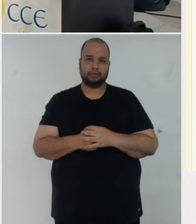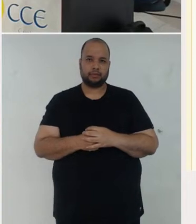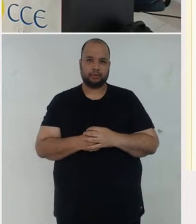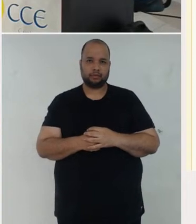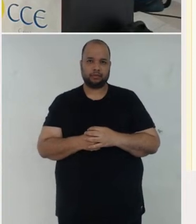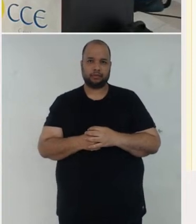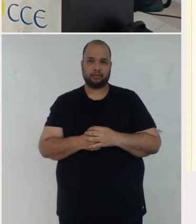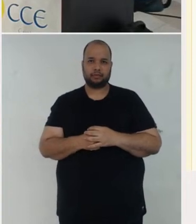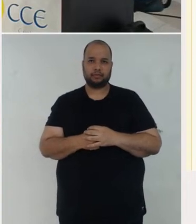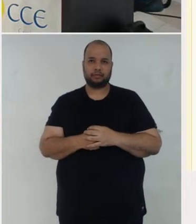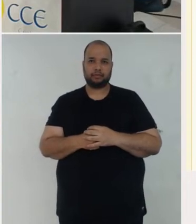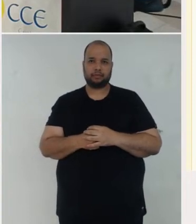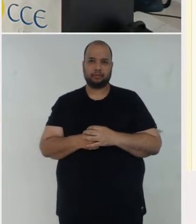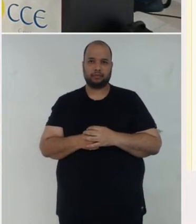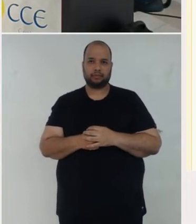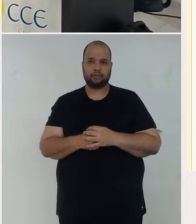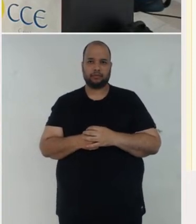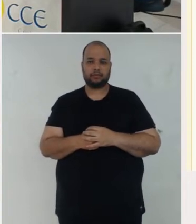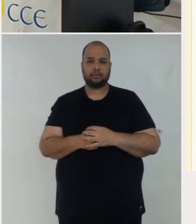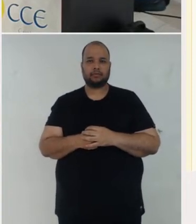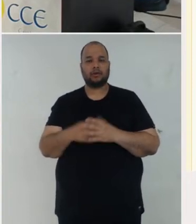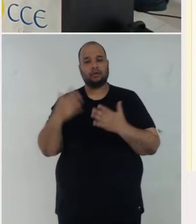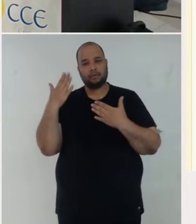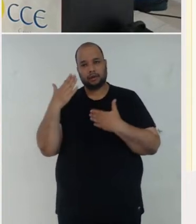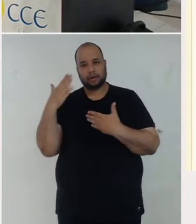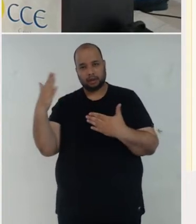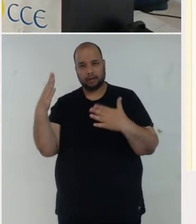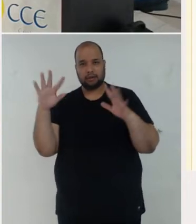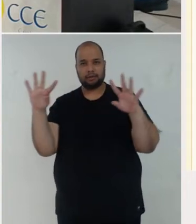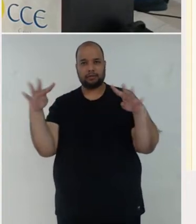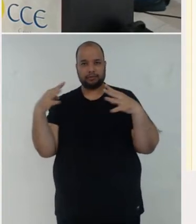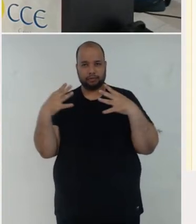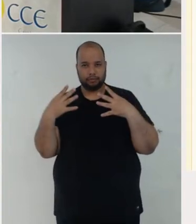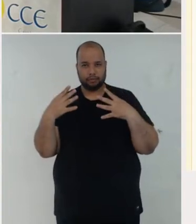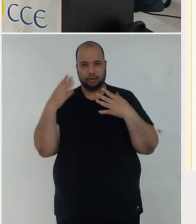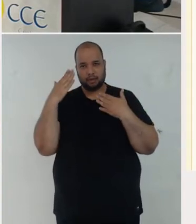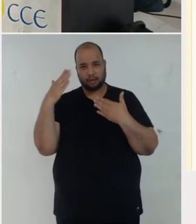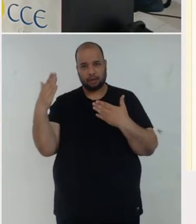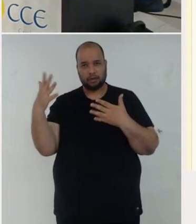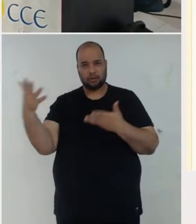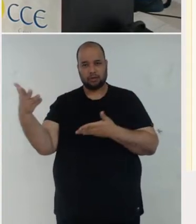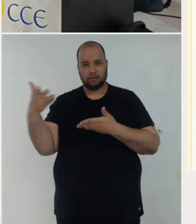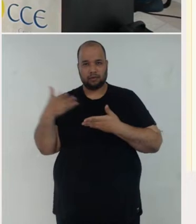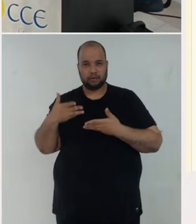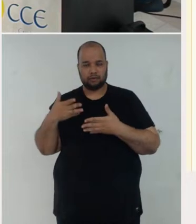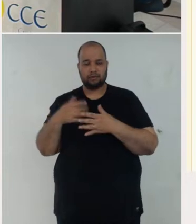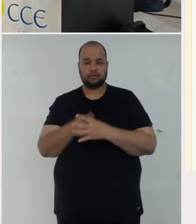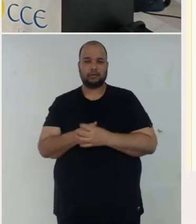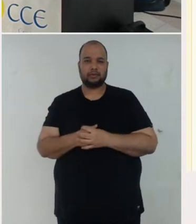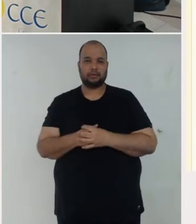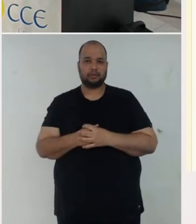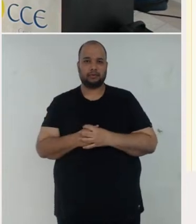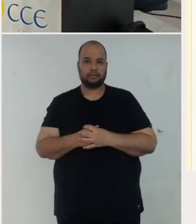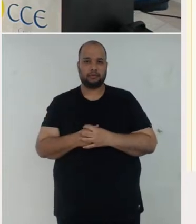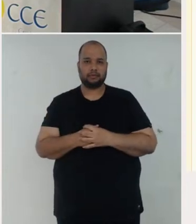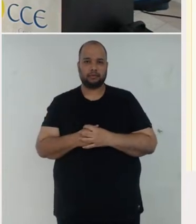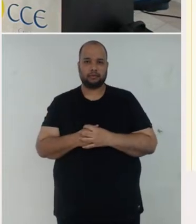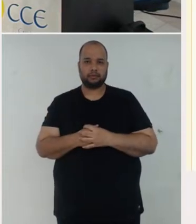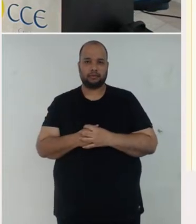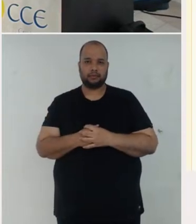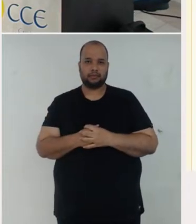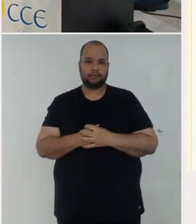Acho que era isso. Tá? Agradeço a atenção. Agradeço novamente o convite. E aqui está.